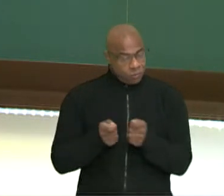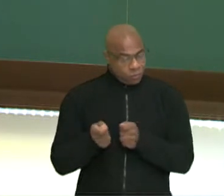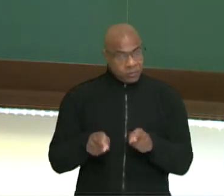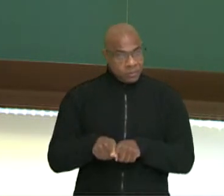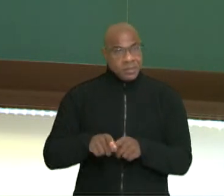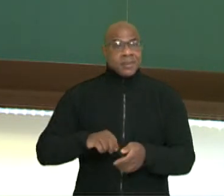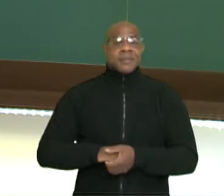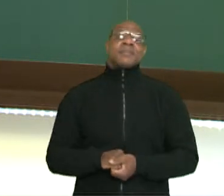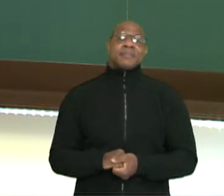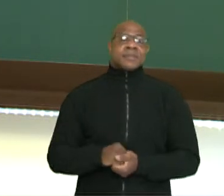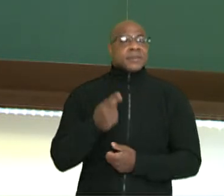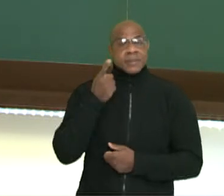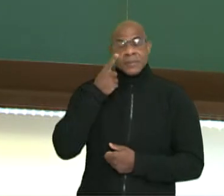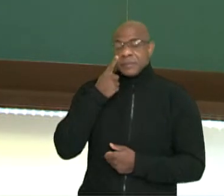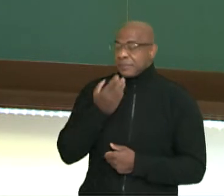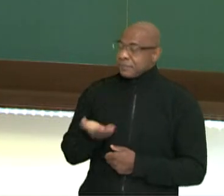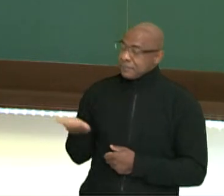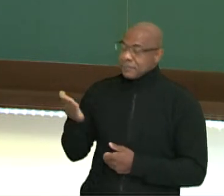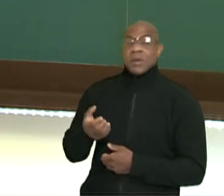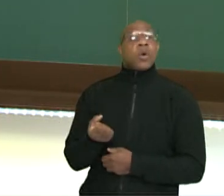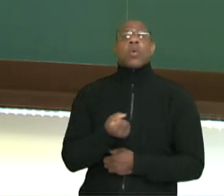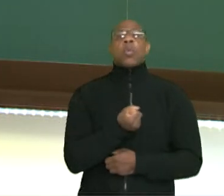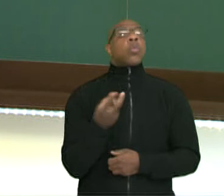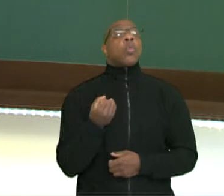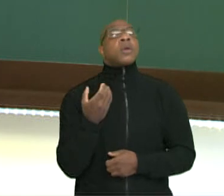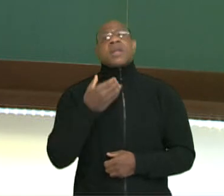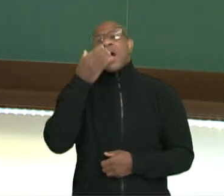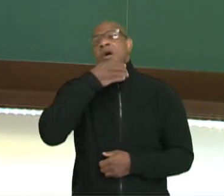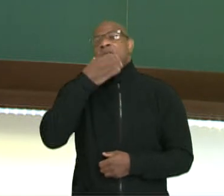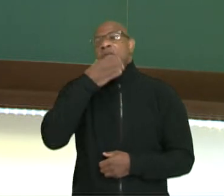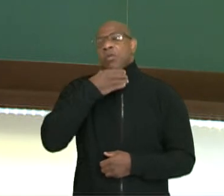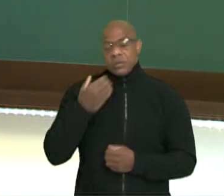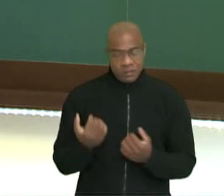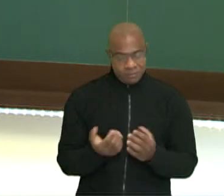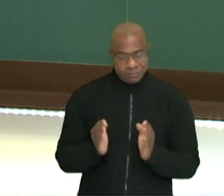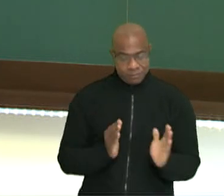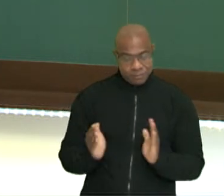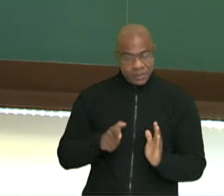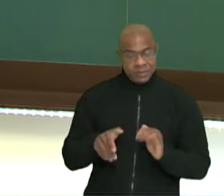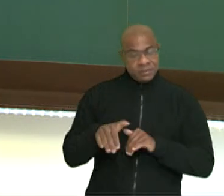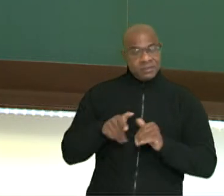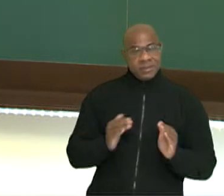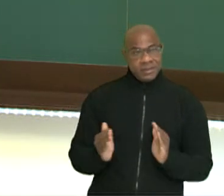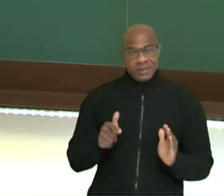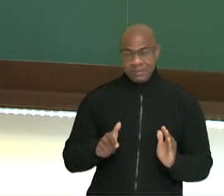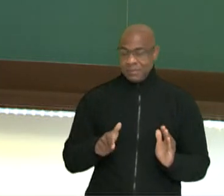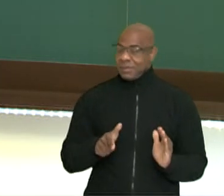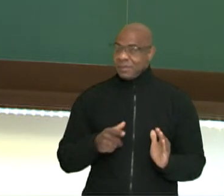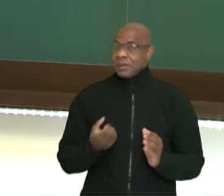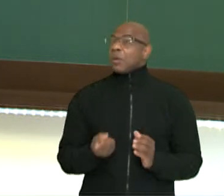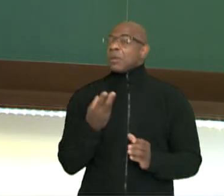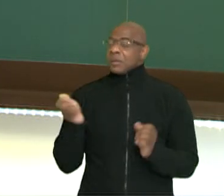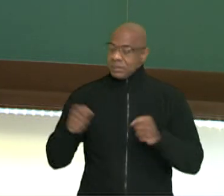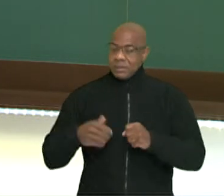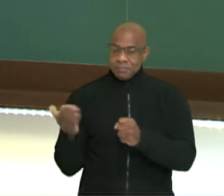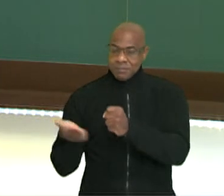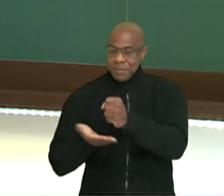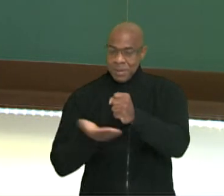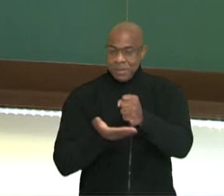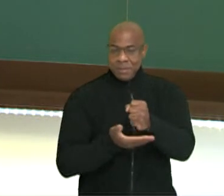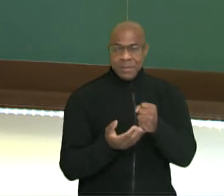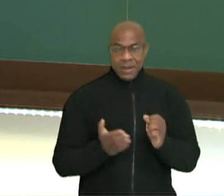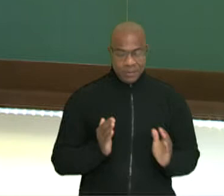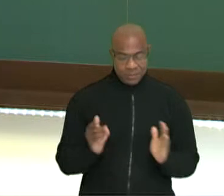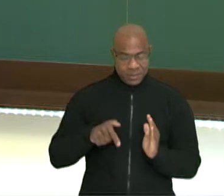pena. Então vamos lá, nós vamos buscar quantas frutas estão na safra no mês de setembro. Para isso tem que olhar a tabela, né, gente? Então vamos voltar na